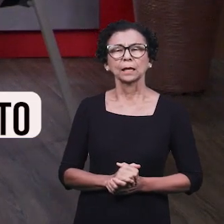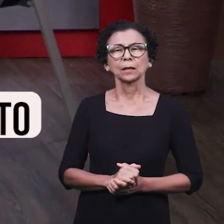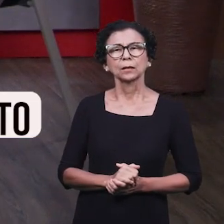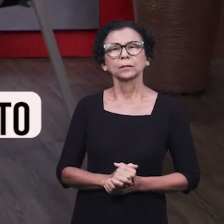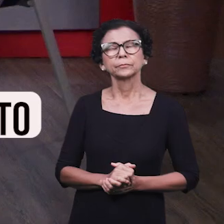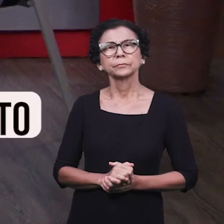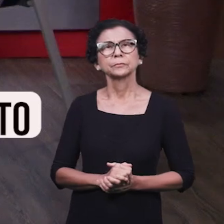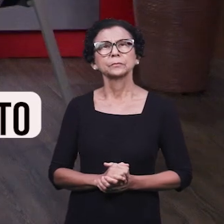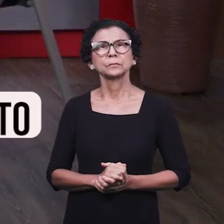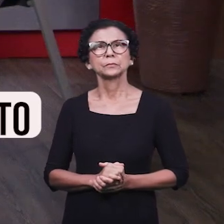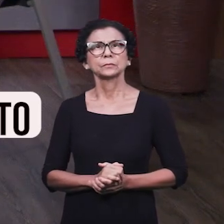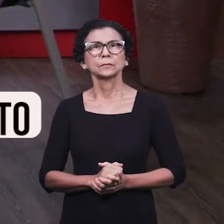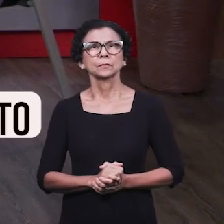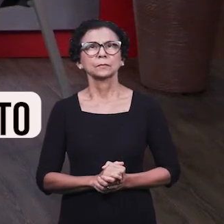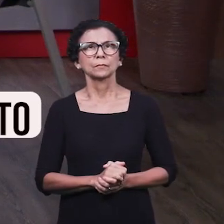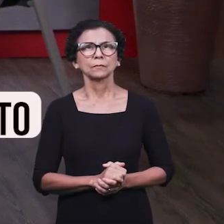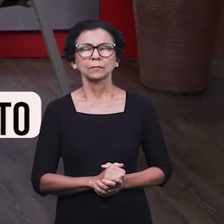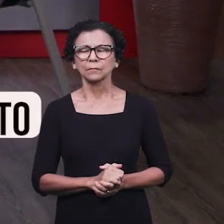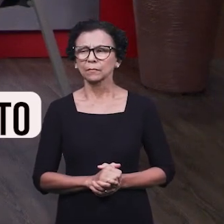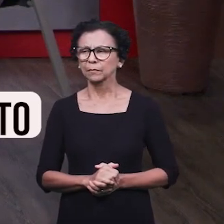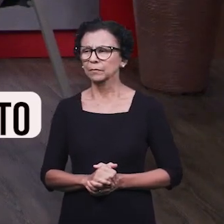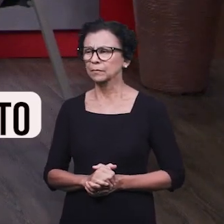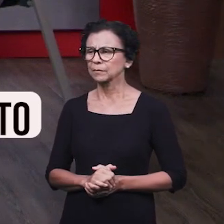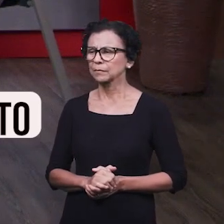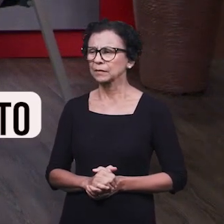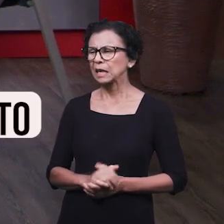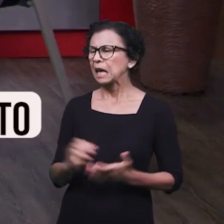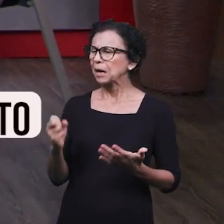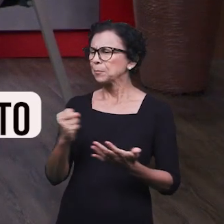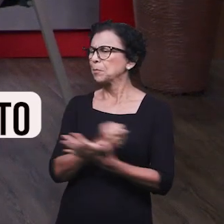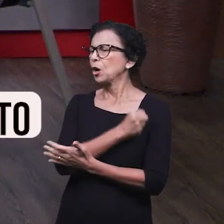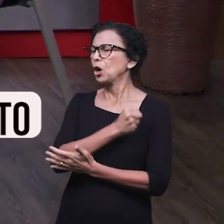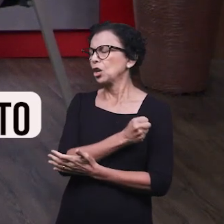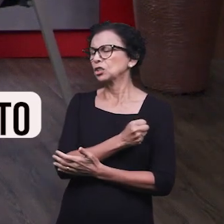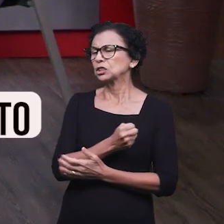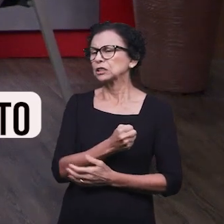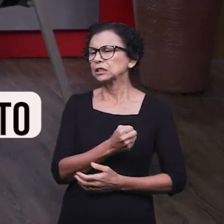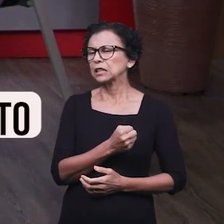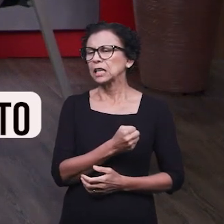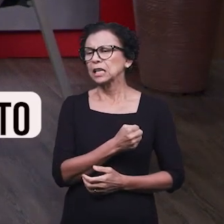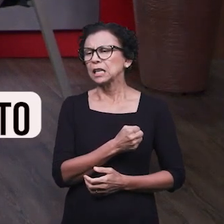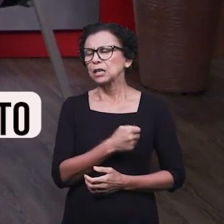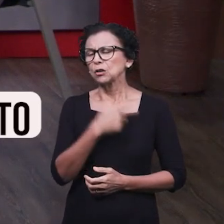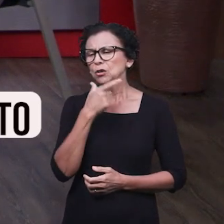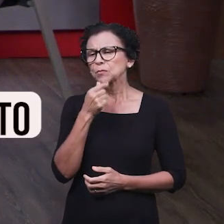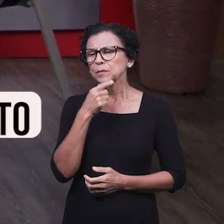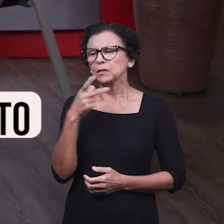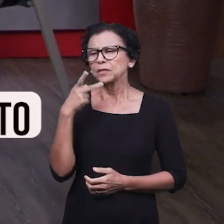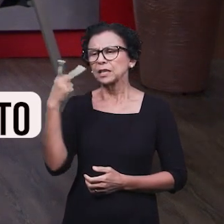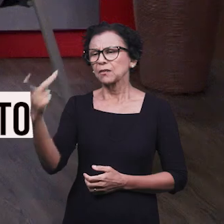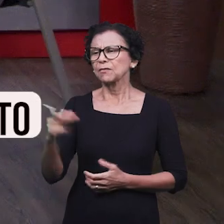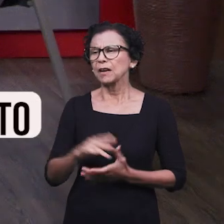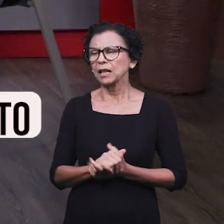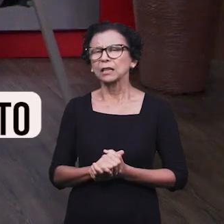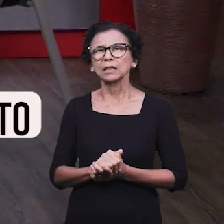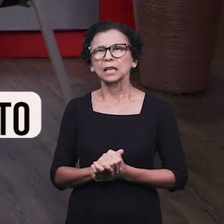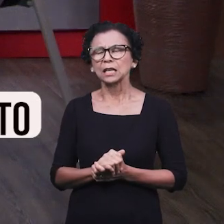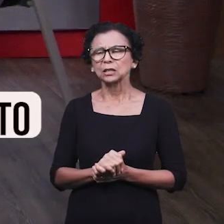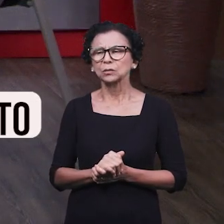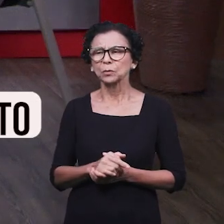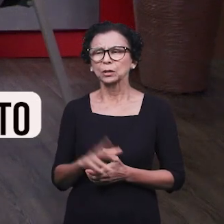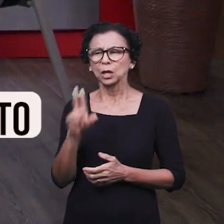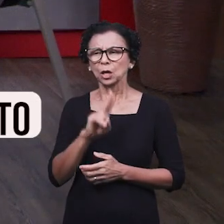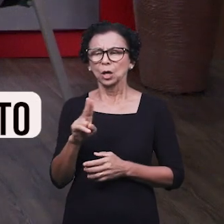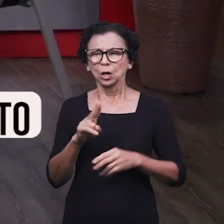E aí ela falou assim, porque eles ficam falando que eu fico brincando comigo, debochando de mim, porque eu vou de saia para a